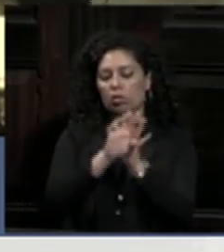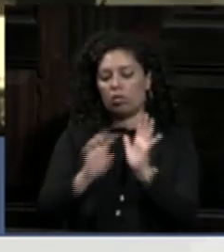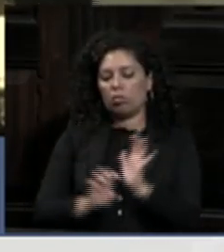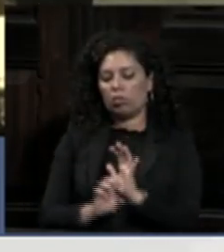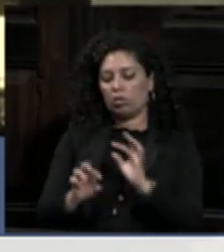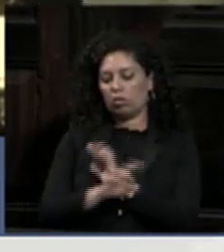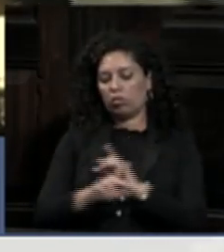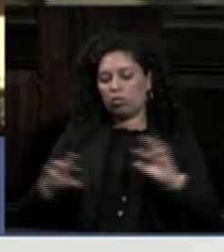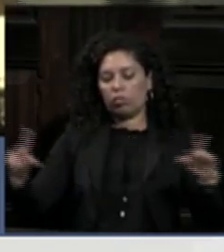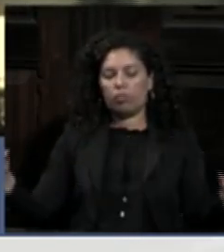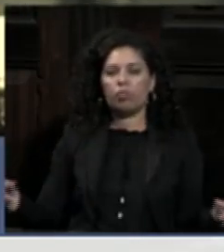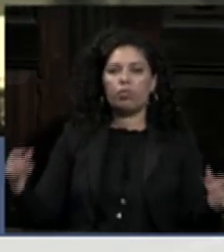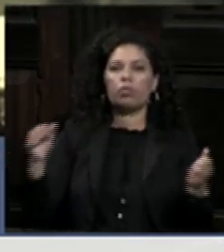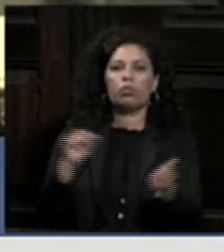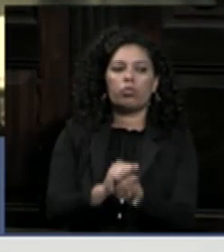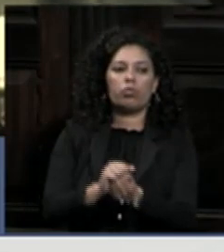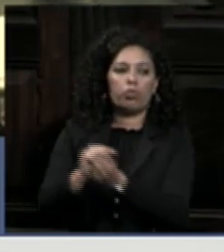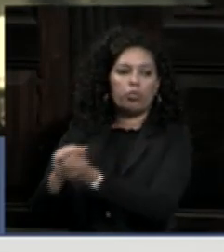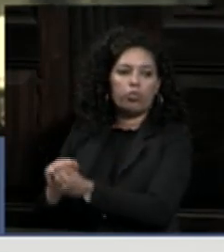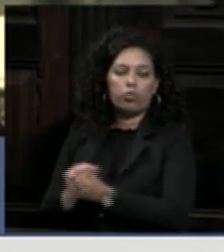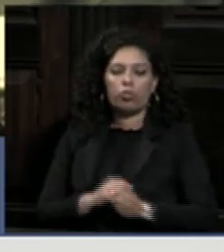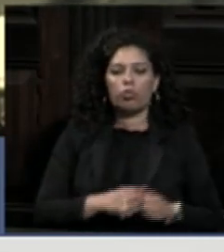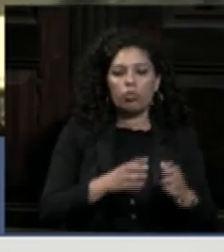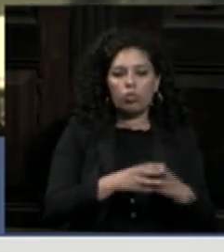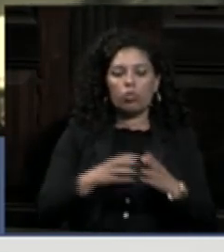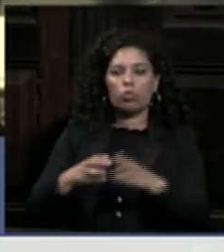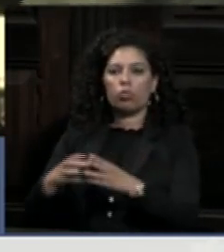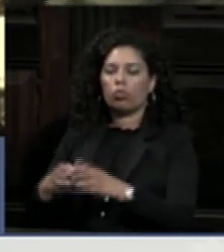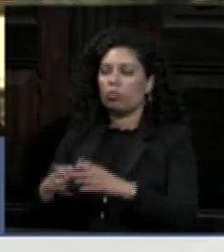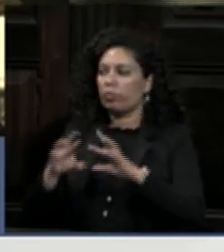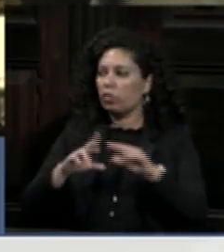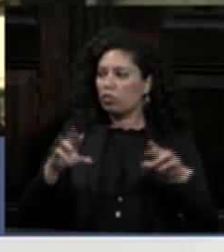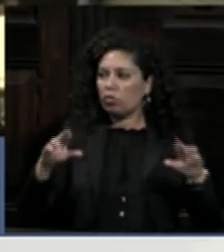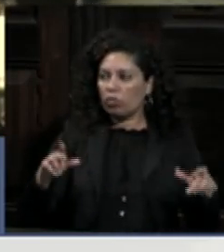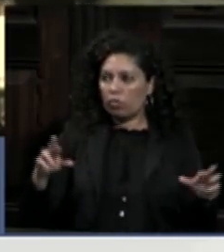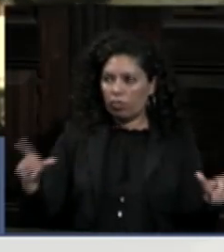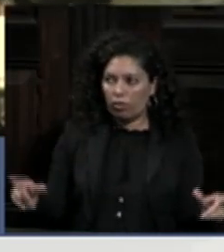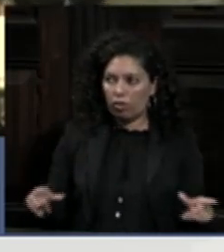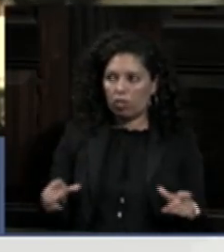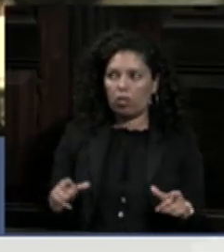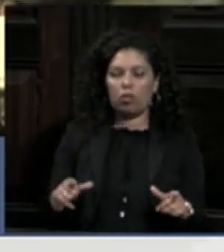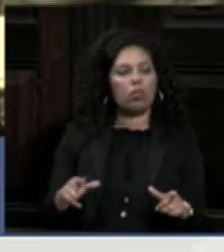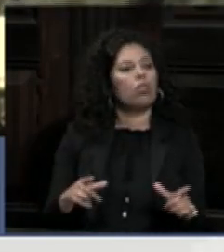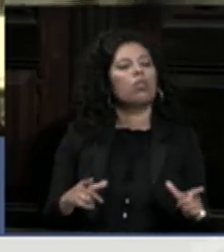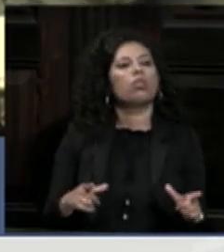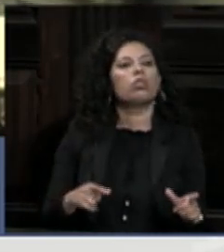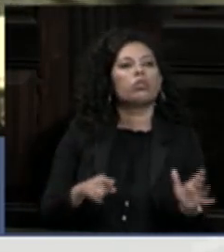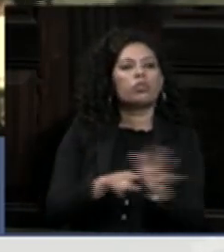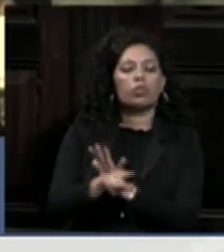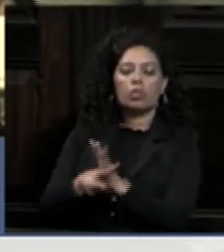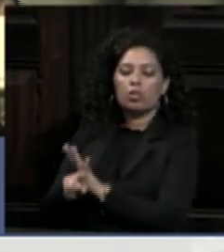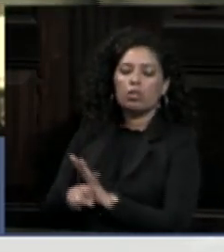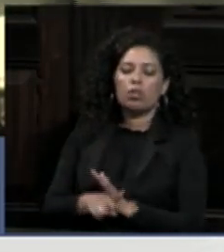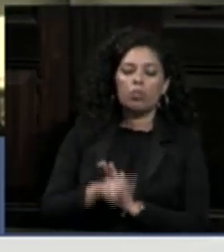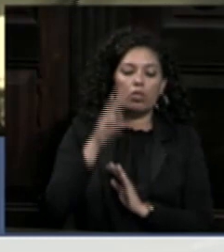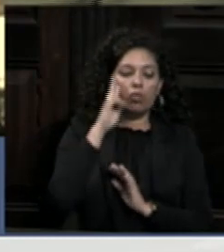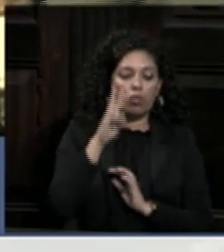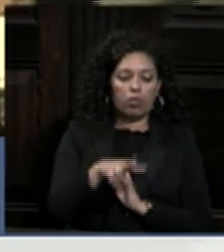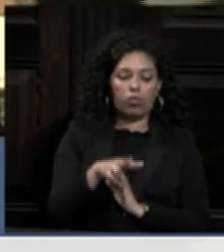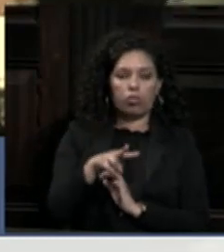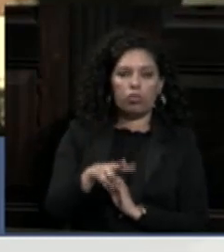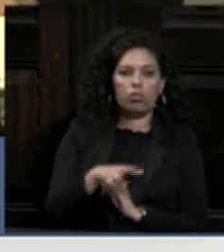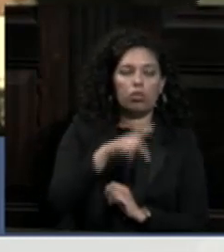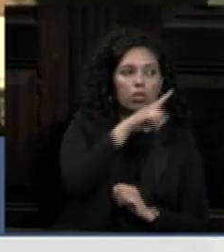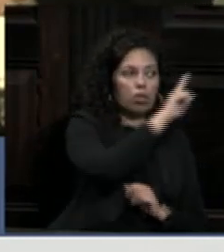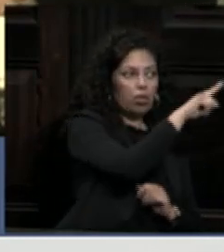pública da polícia favorável com emenda da comissão de constituição e justiça e de orçamento finanças fiscalização financeira e controle favorável com emenda da comissão de constituição e justiça